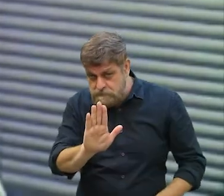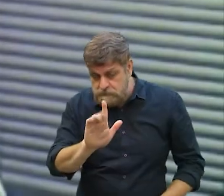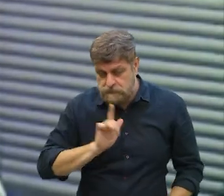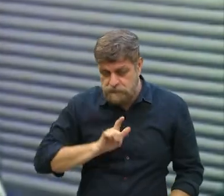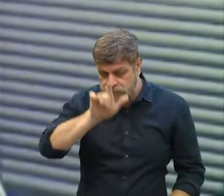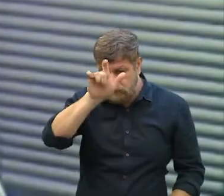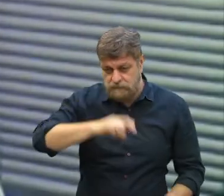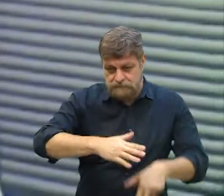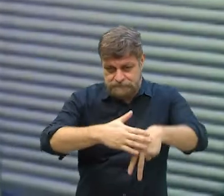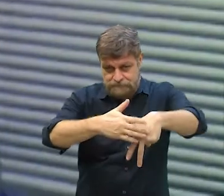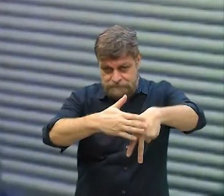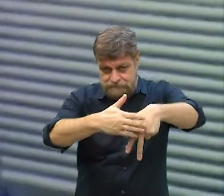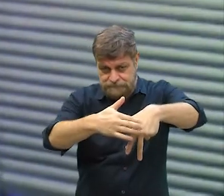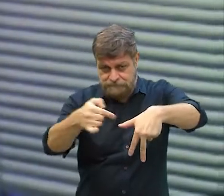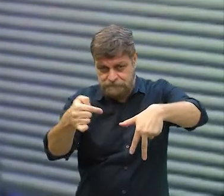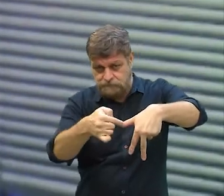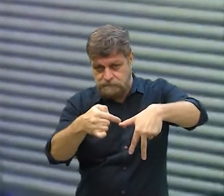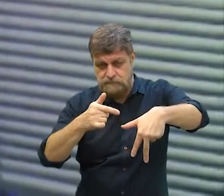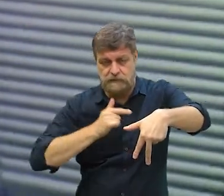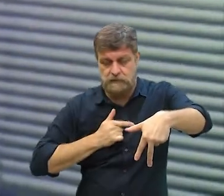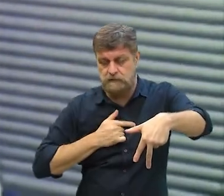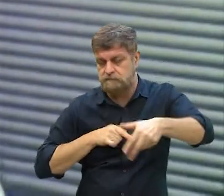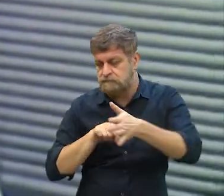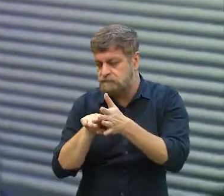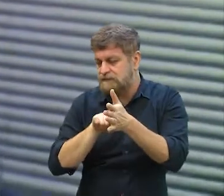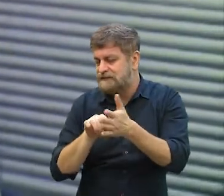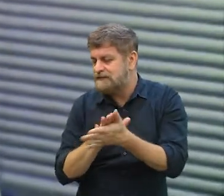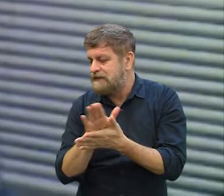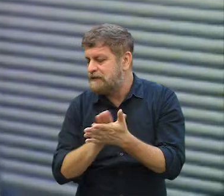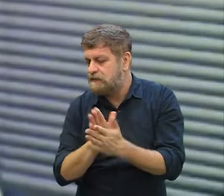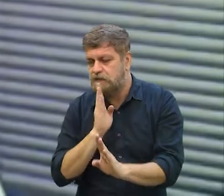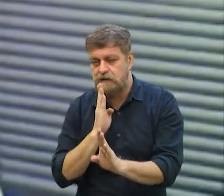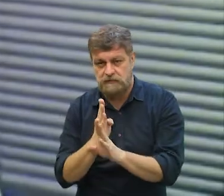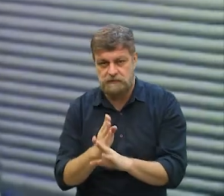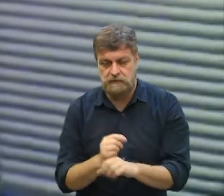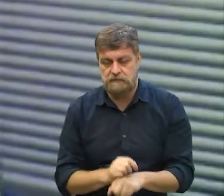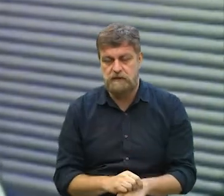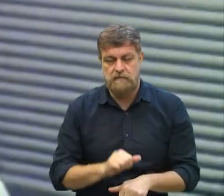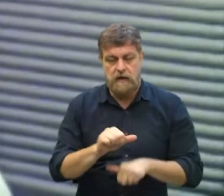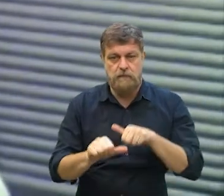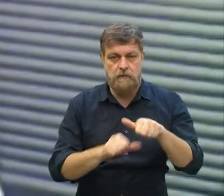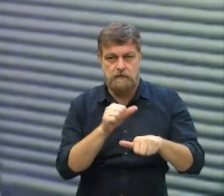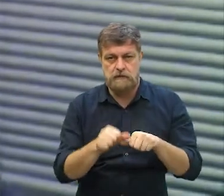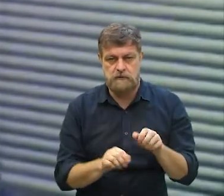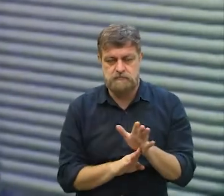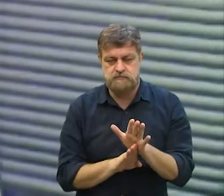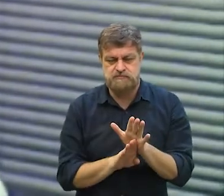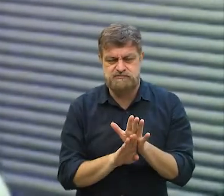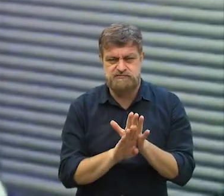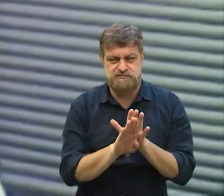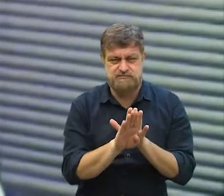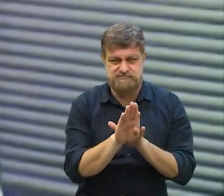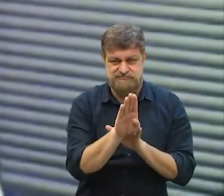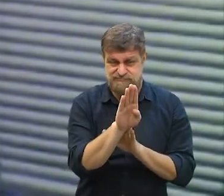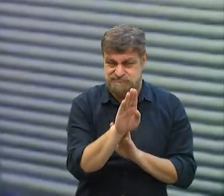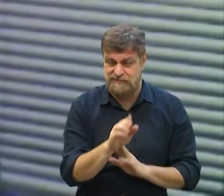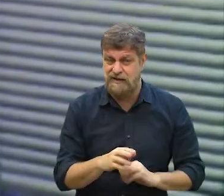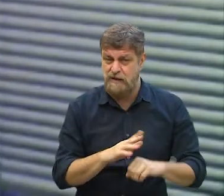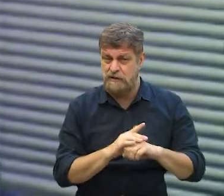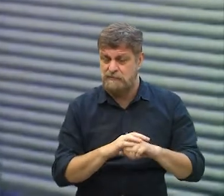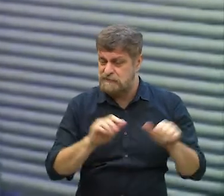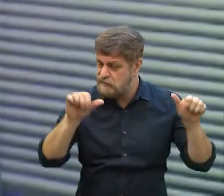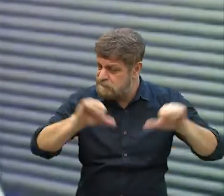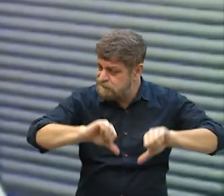Porém, o paciente pode ter a doença periférica, não fazer exame, não descobrir e ela evoluir, virar uma doença de inicial para uma